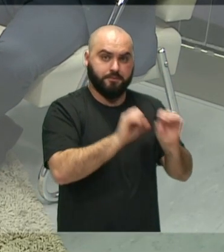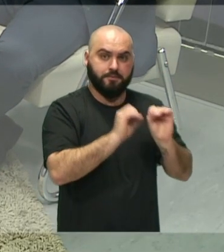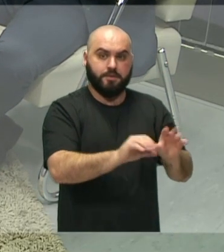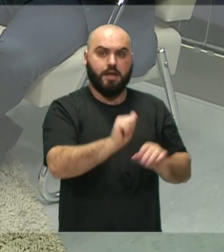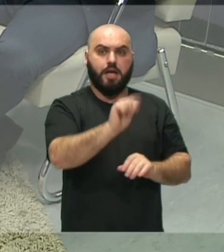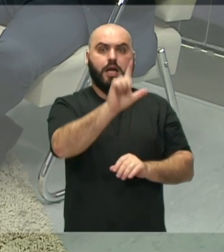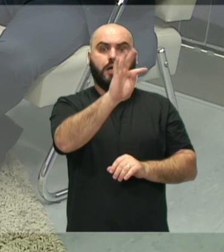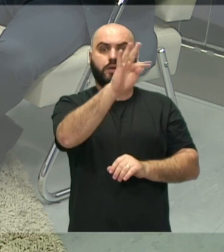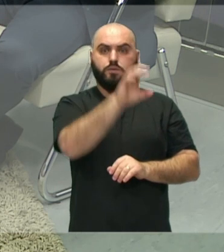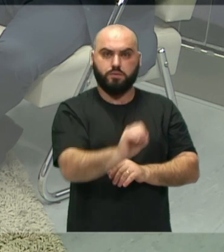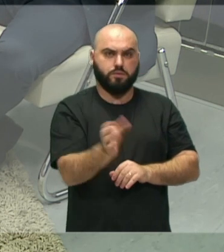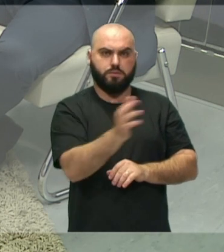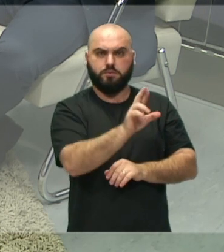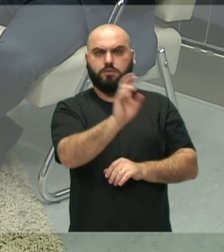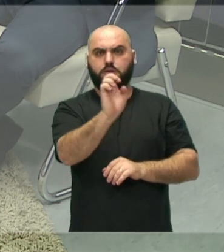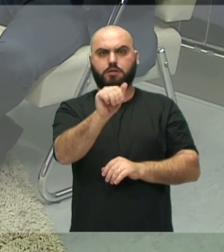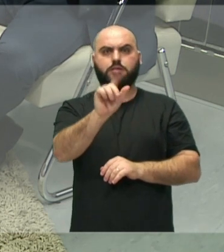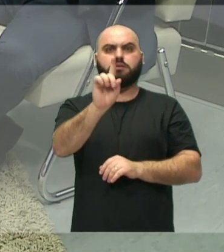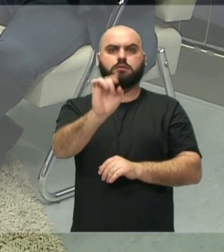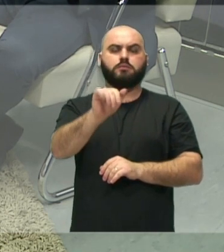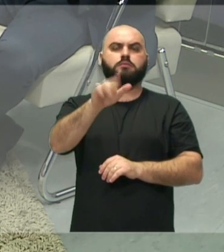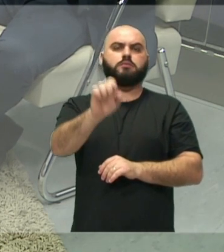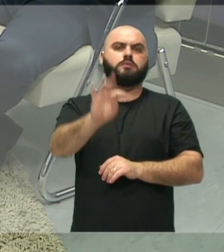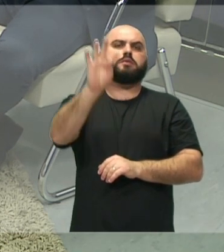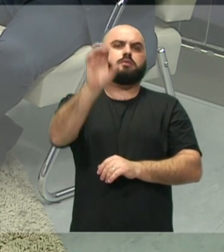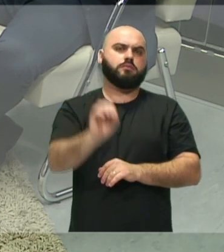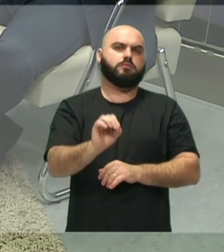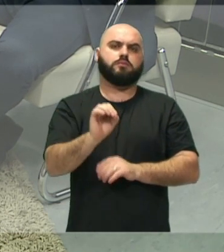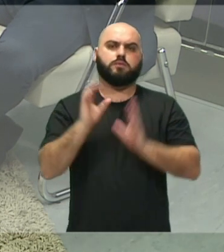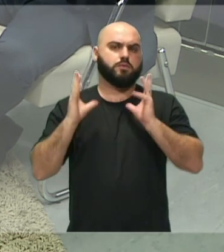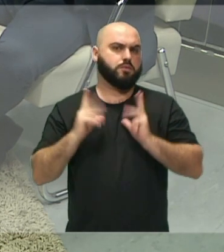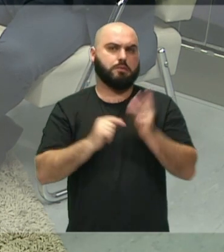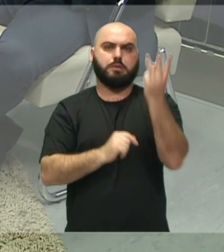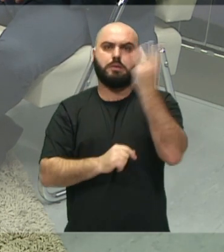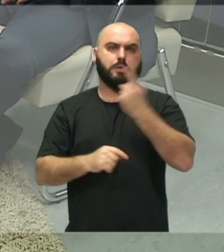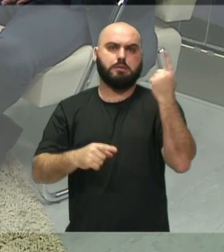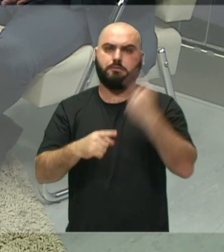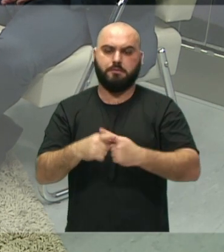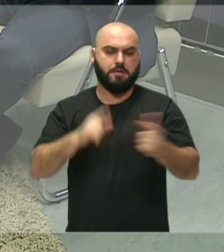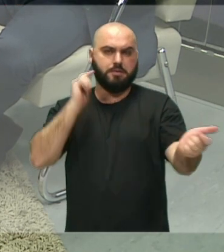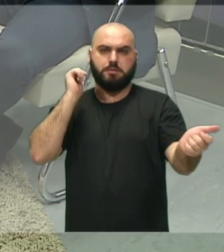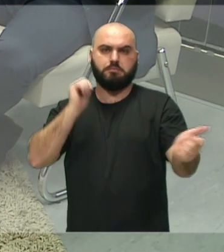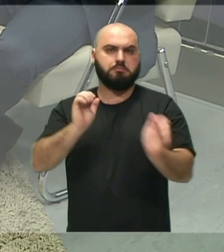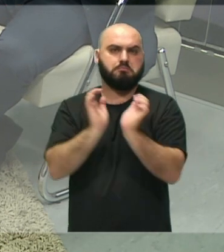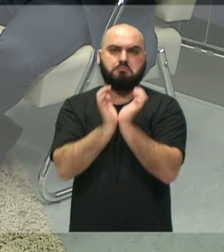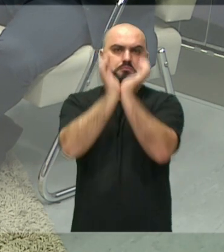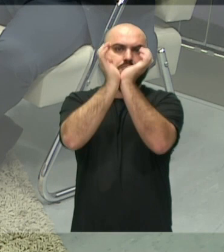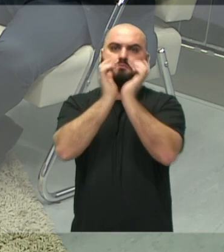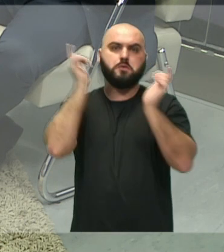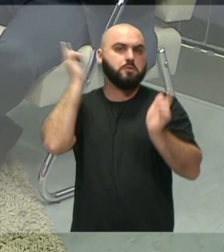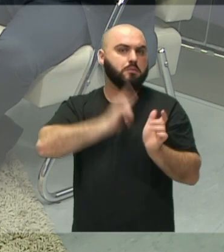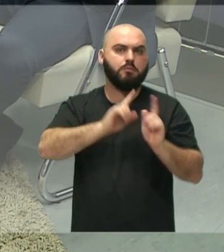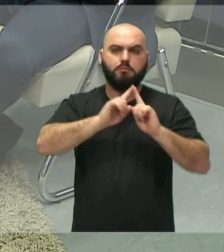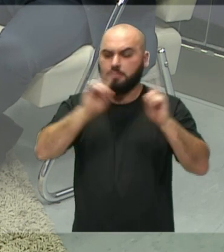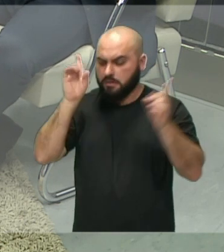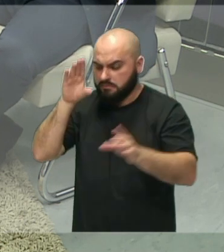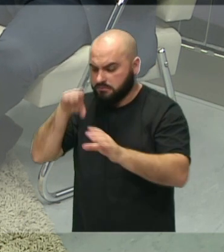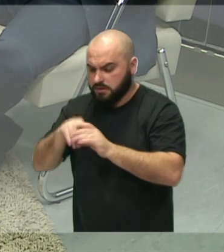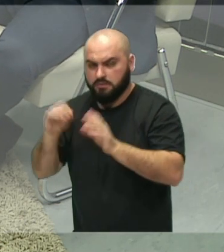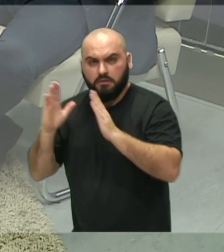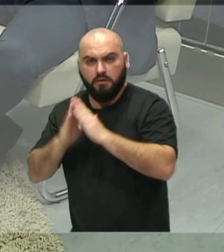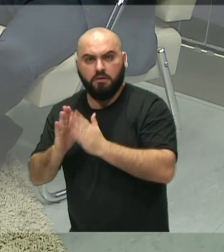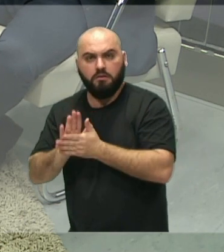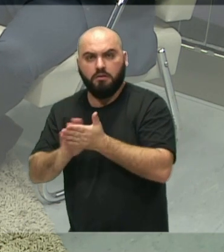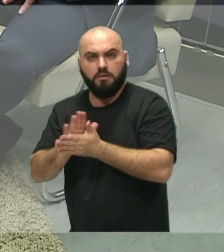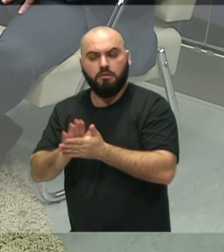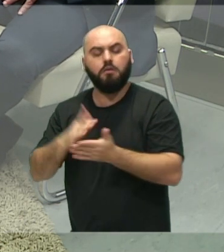muito acentuado, tanto é que os resultados dos Jogos Abertos foram 3 vezes campeão dos Jogos Abertos, mas a gente esquecia de fazer a tarefa de casa. E eu